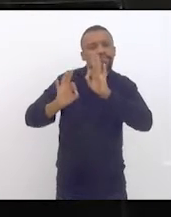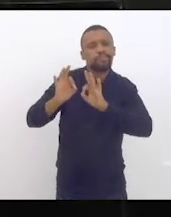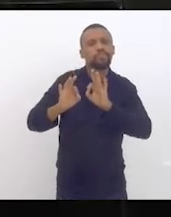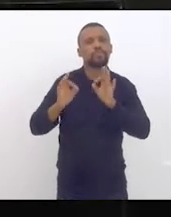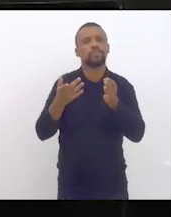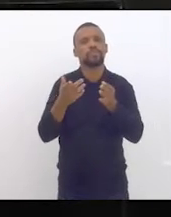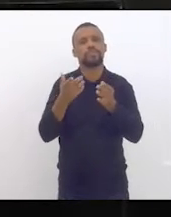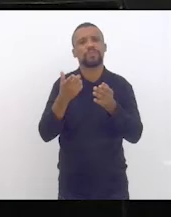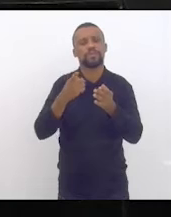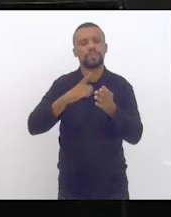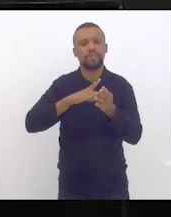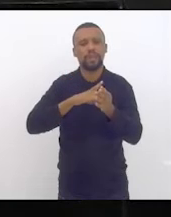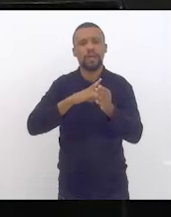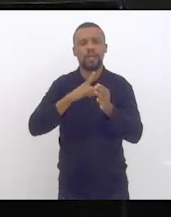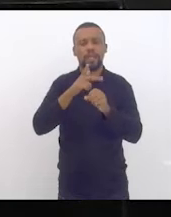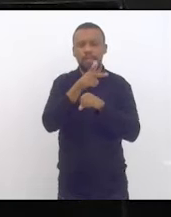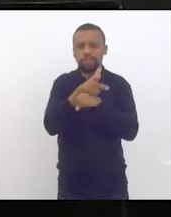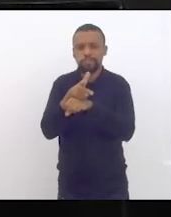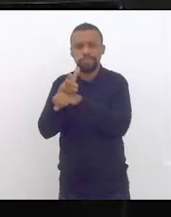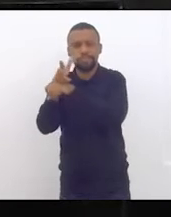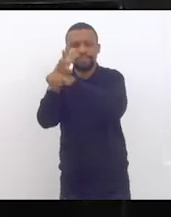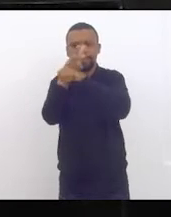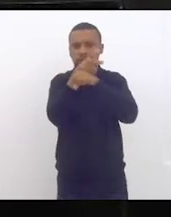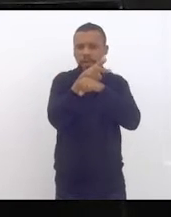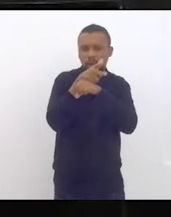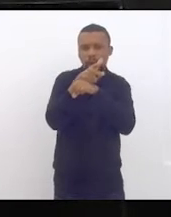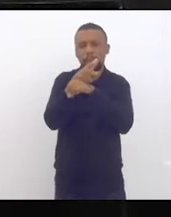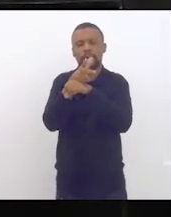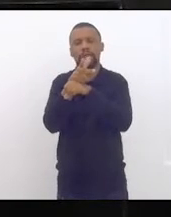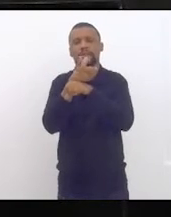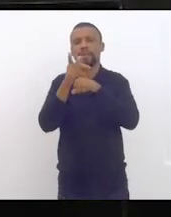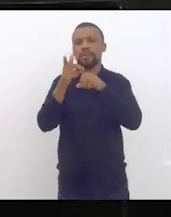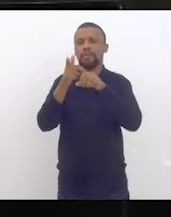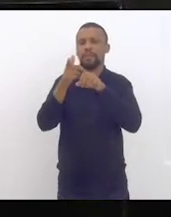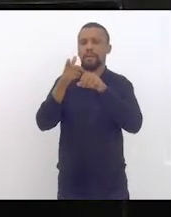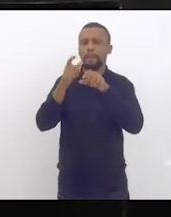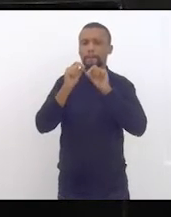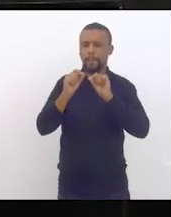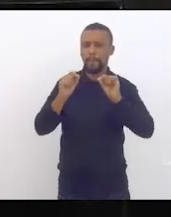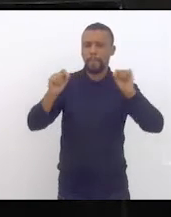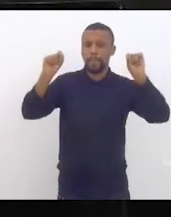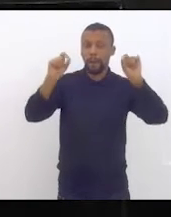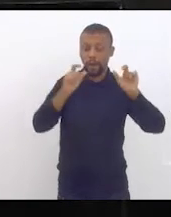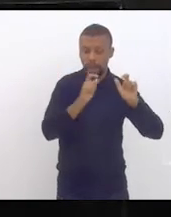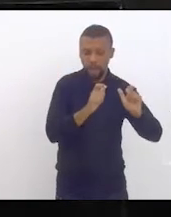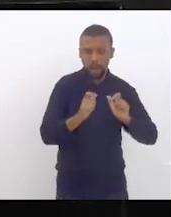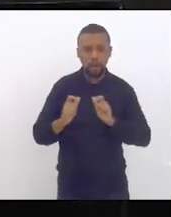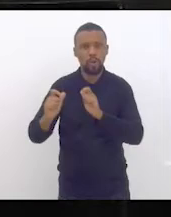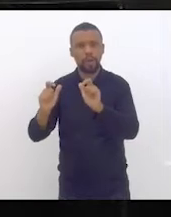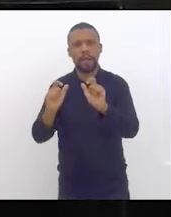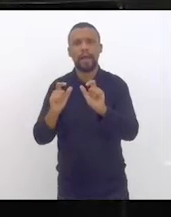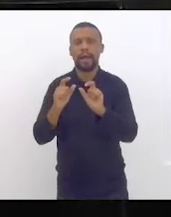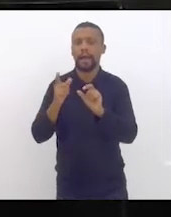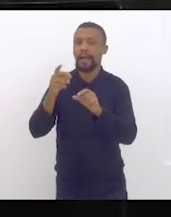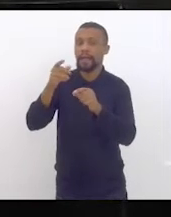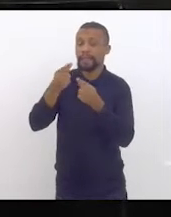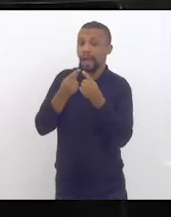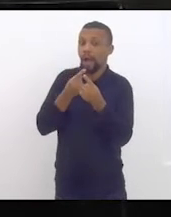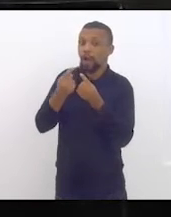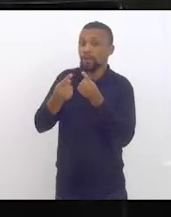eletrônico com câmeras câmeras inteligentes espalhadas por locais estratégicos na rodovia